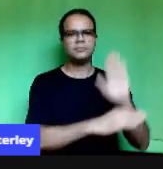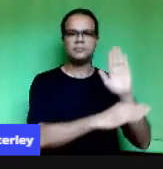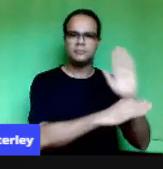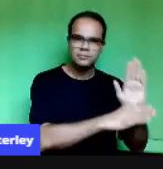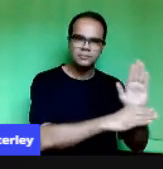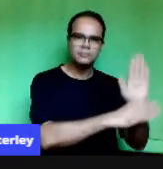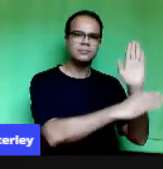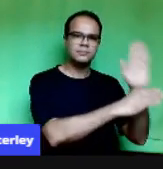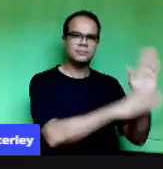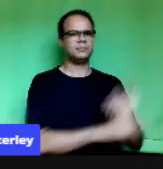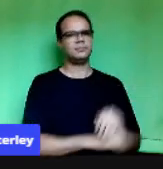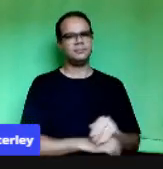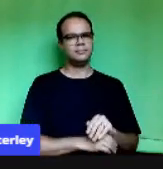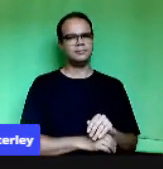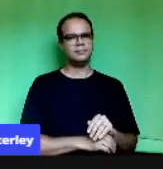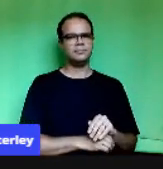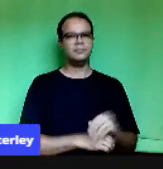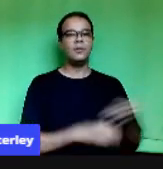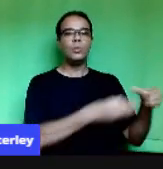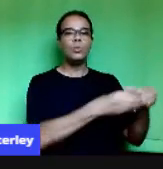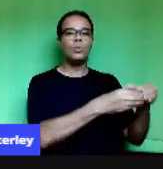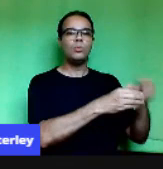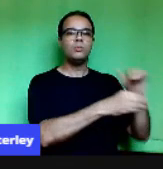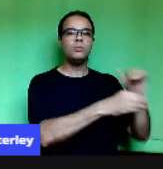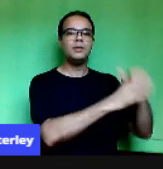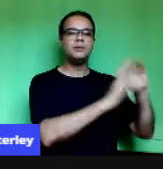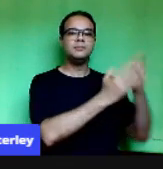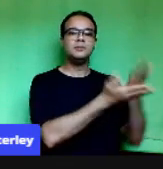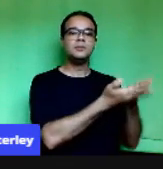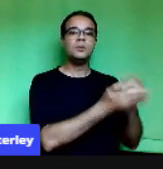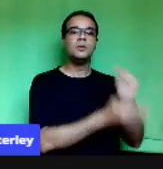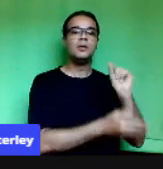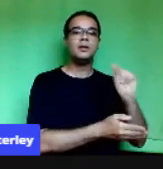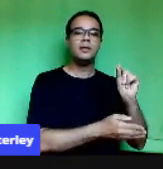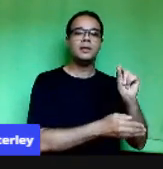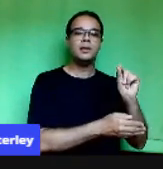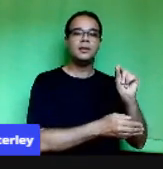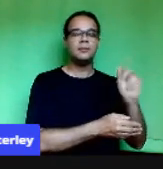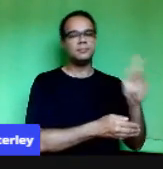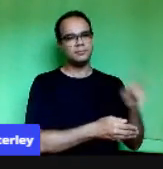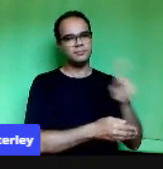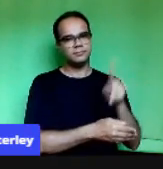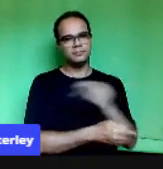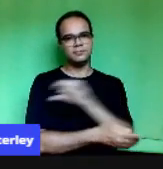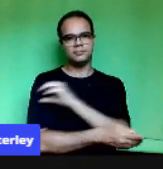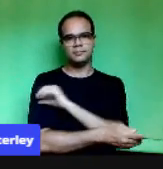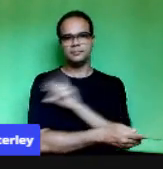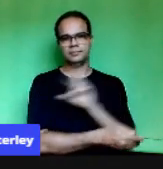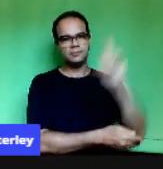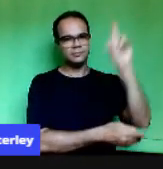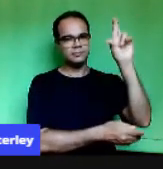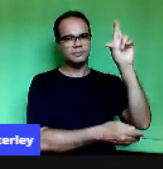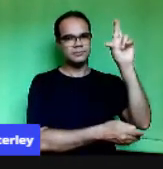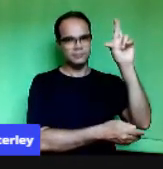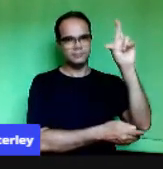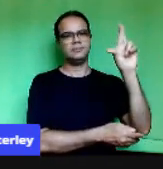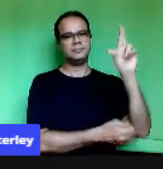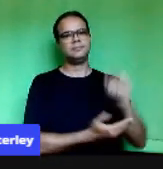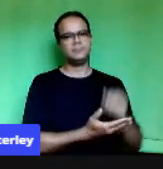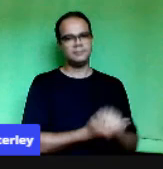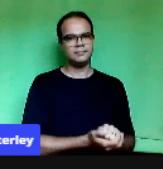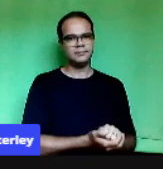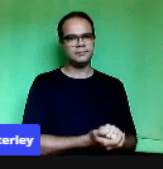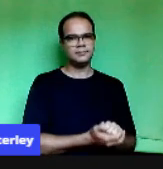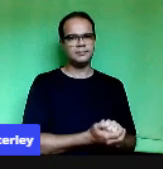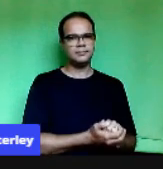pedagógica, professor, pais, responsáveis e estudante. Veja, ele é um caminho que